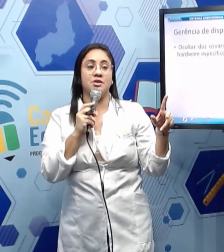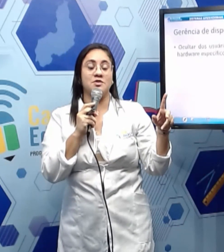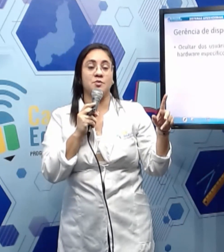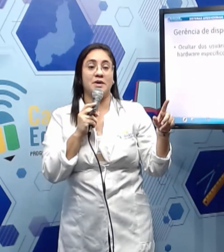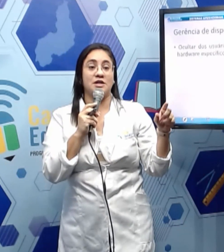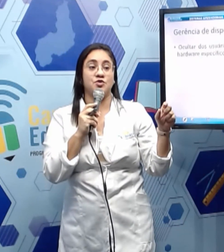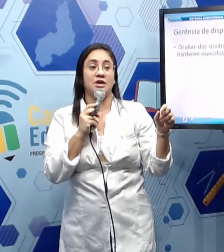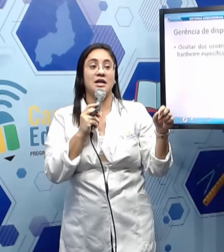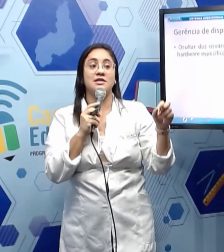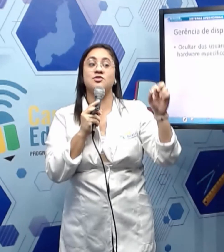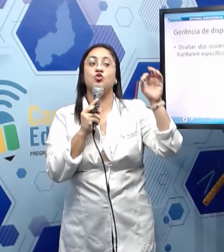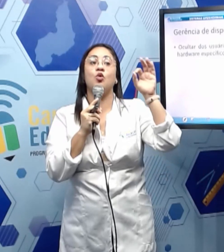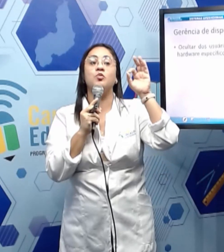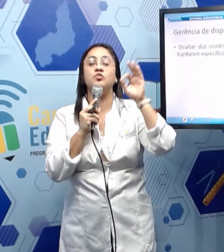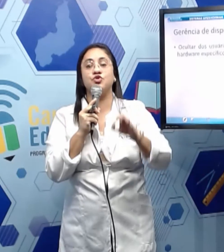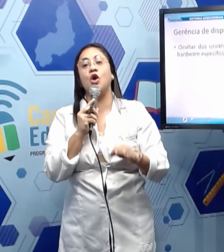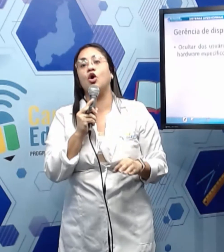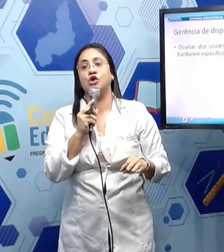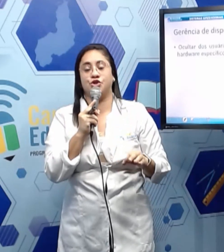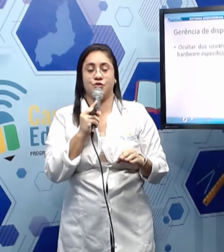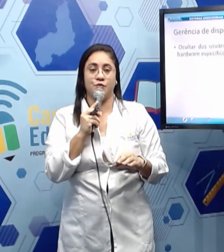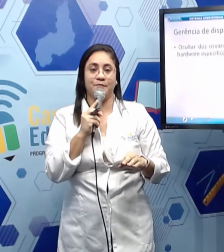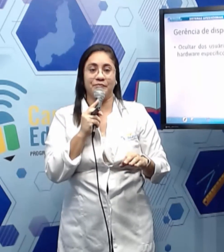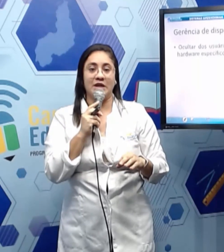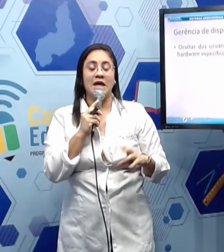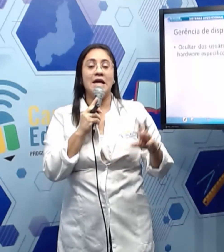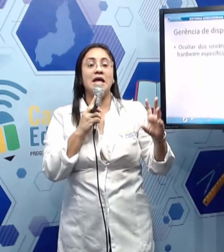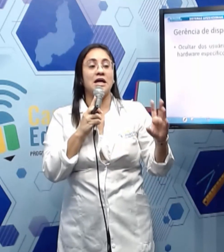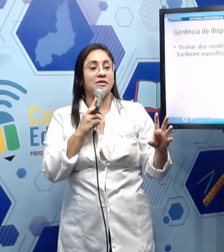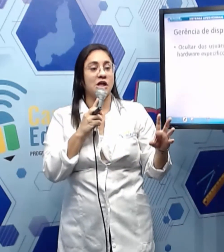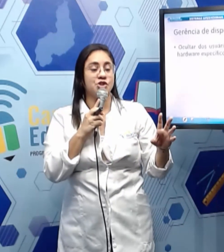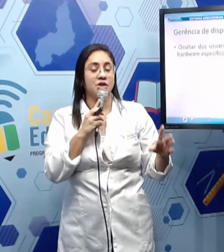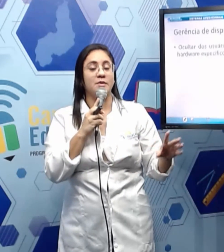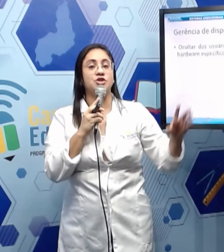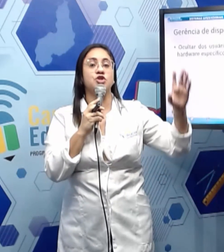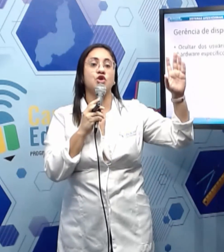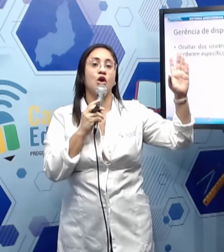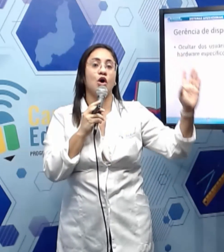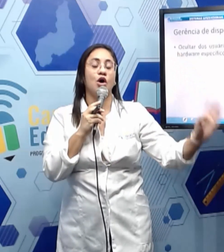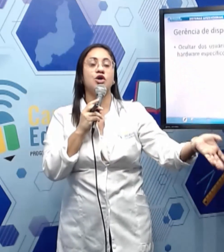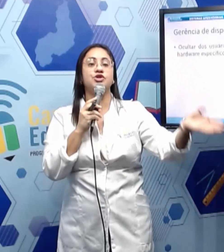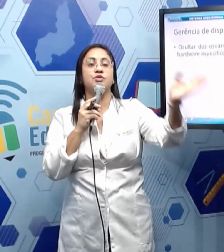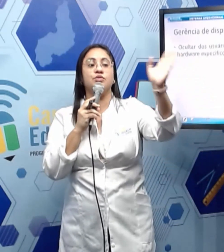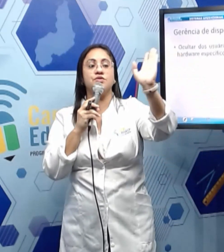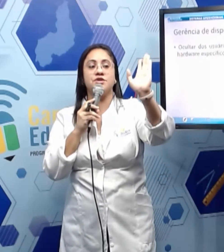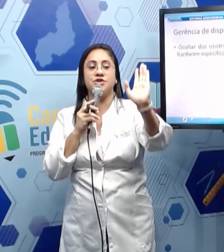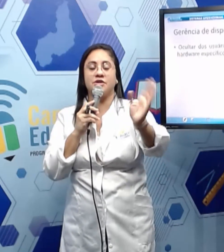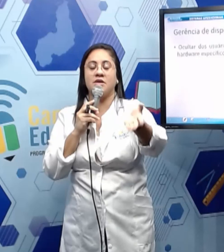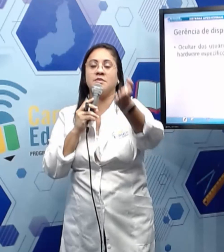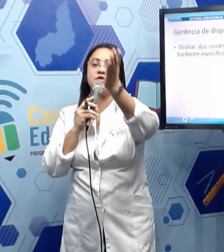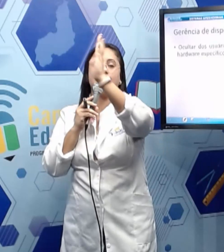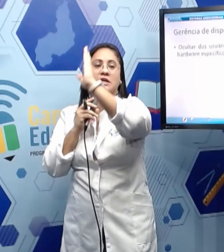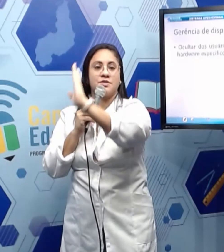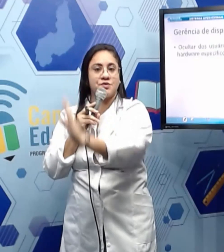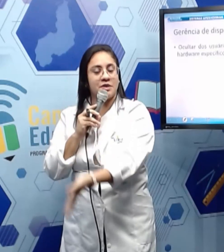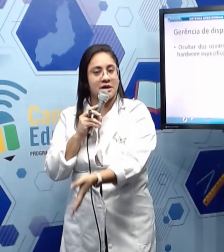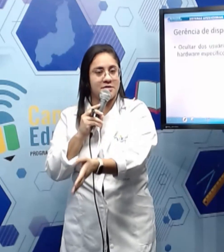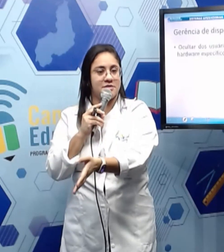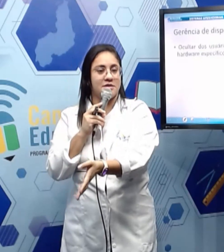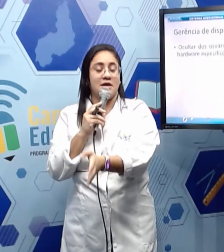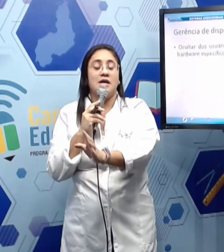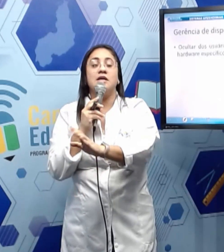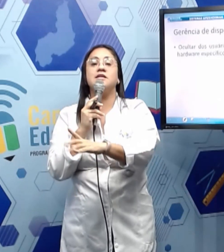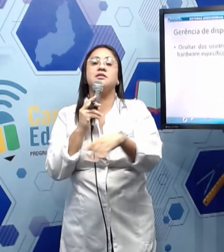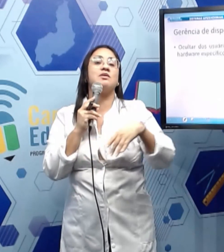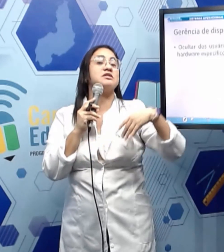classificando os sistemas operacionais como um zoológico. Ele até chama de zoológico dos sistemas